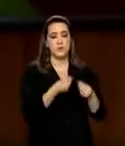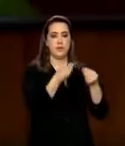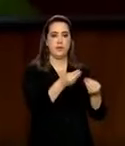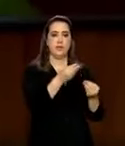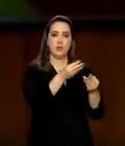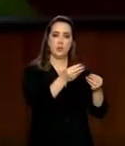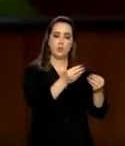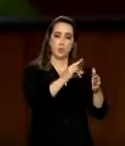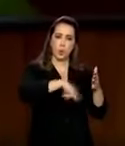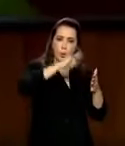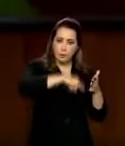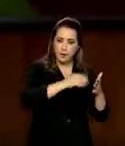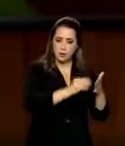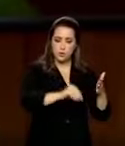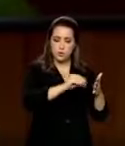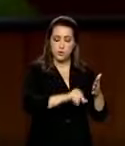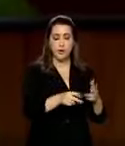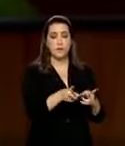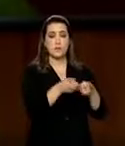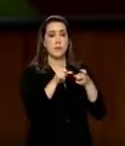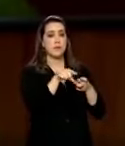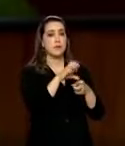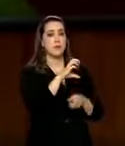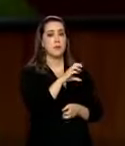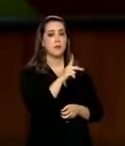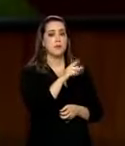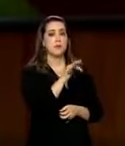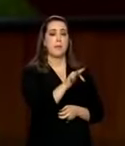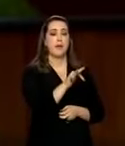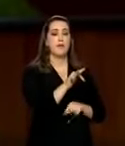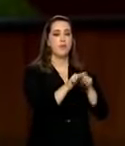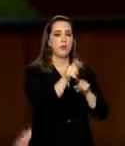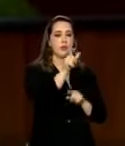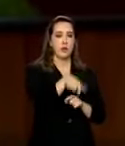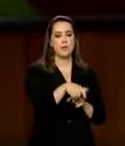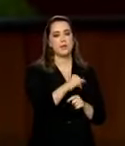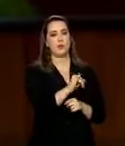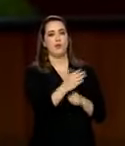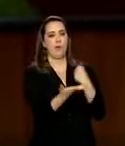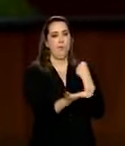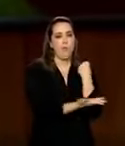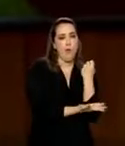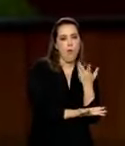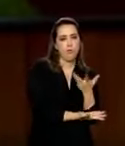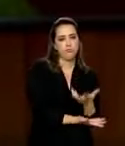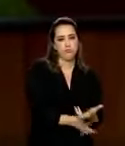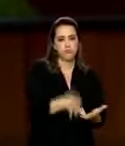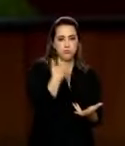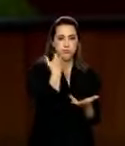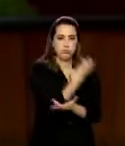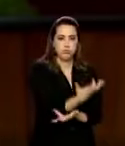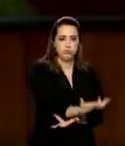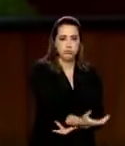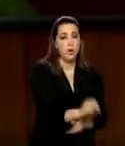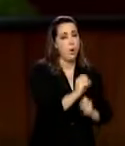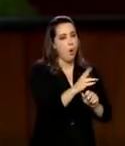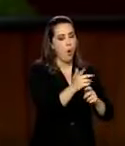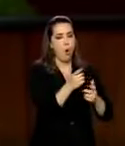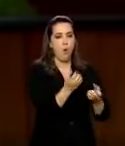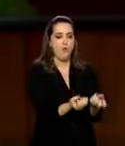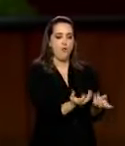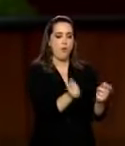fundiária, você tem como saber o CPF de quem porventura desmatou ou tocou fogo naquela área. Você começa a amenizar a